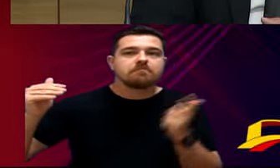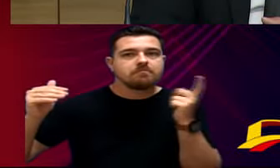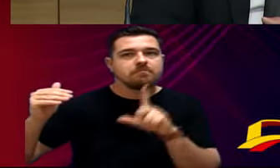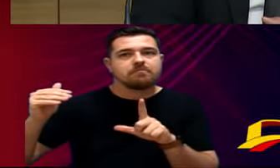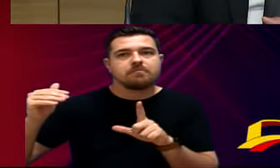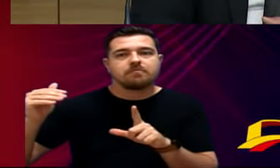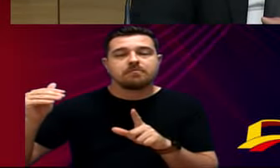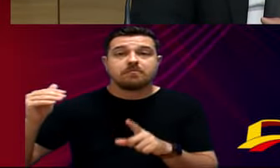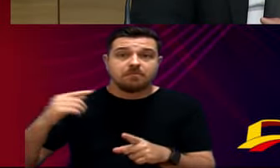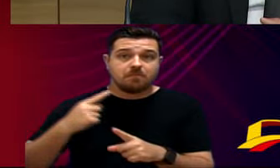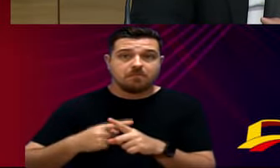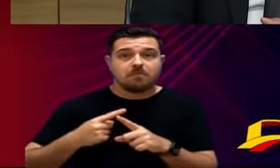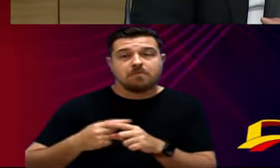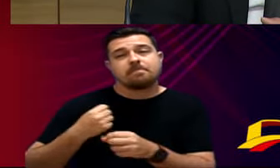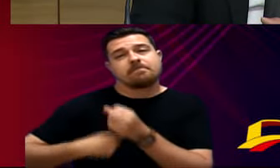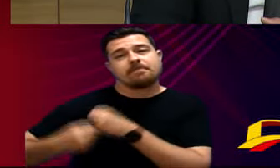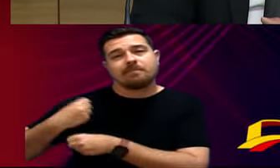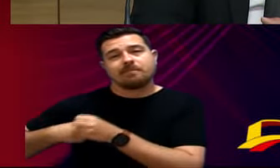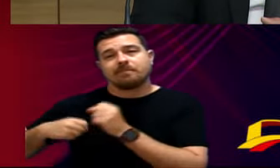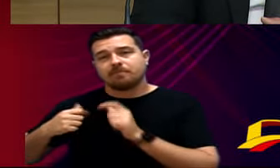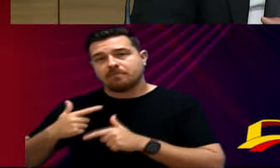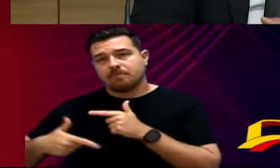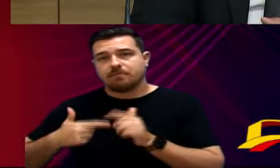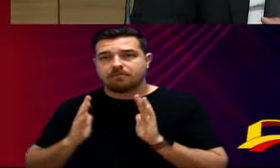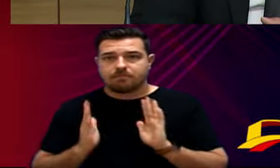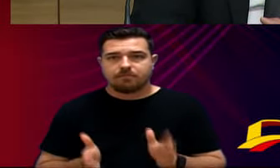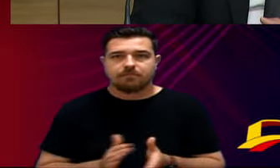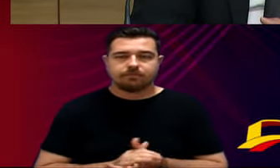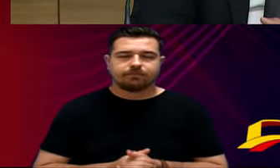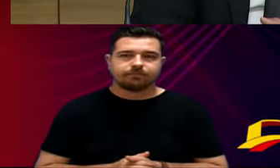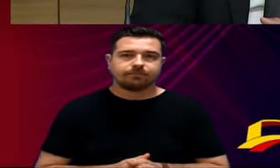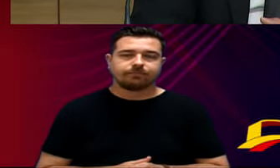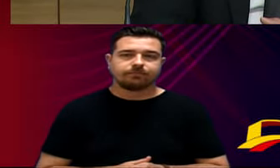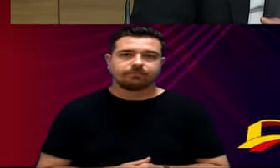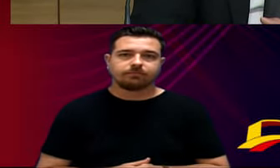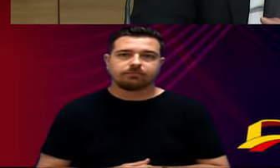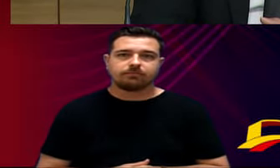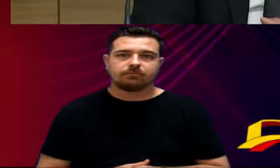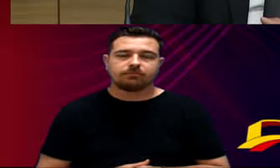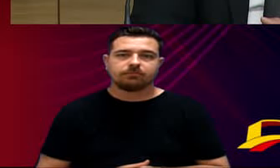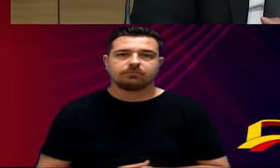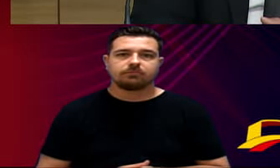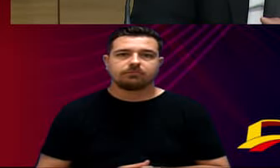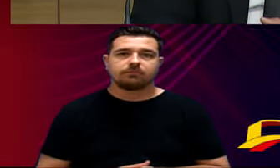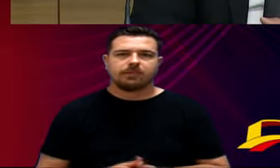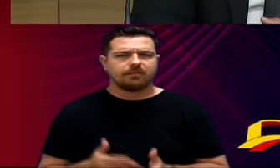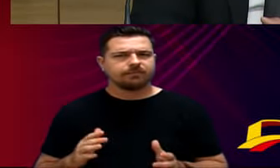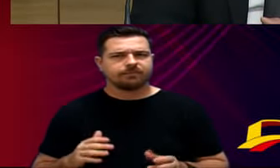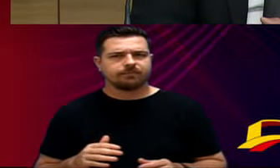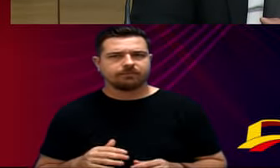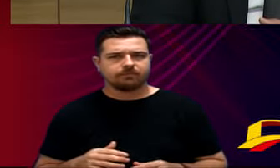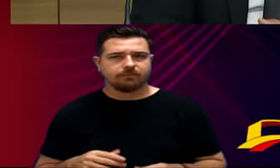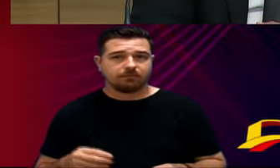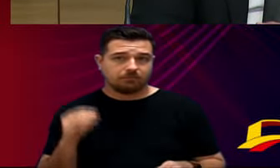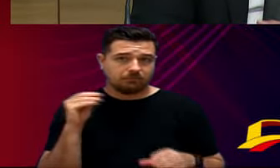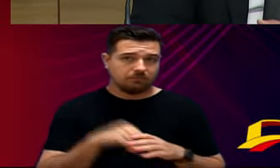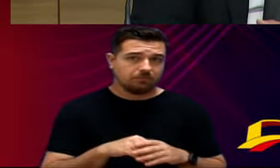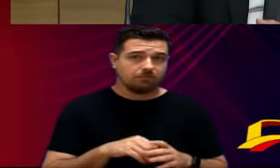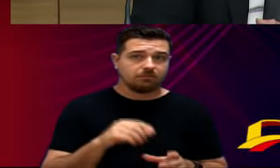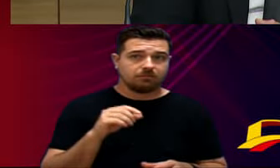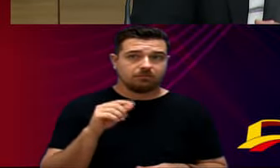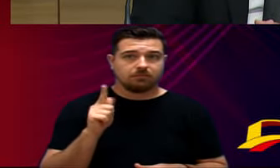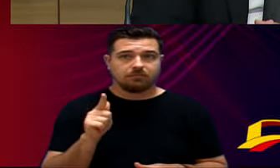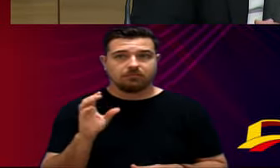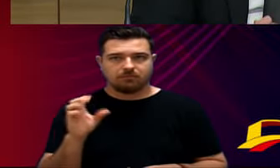por tempo de serviço na no cargo né dentro do do setor Isso não funciona na sim perfeito